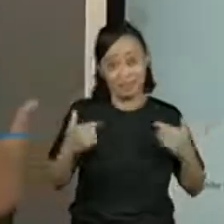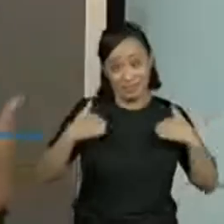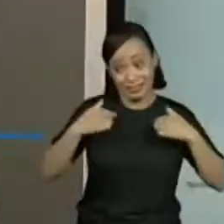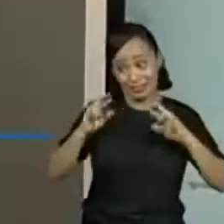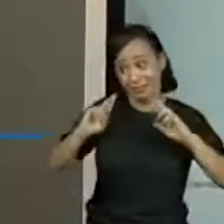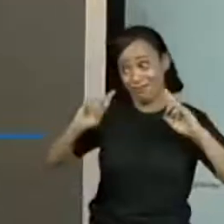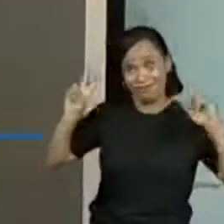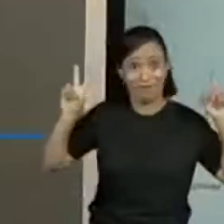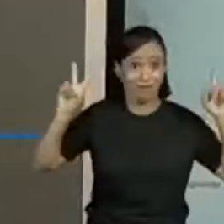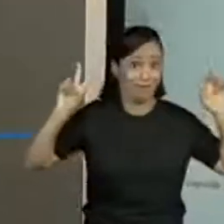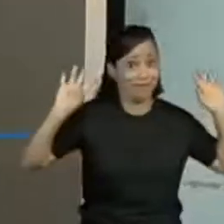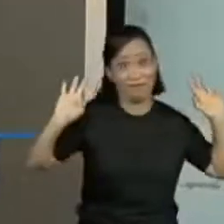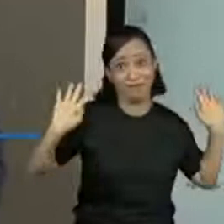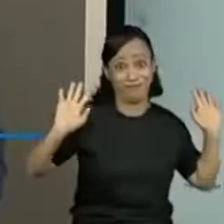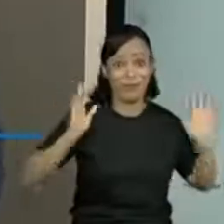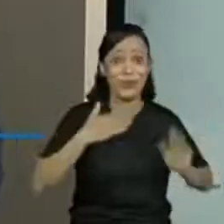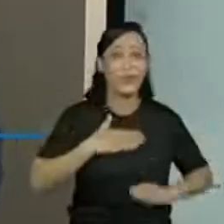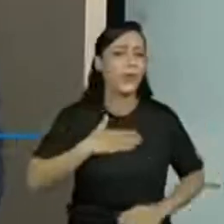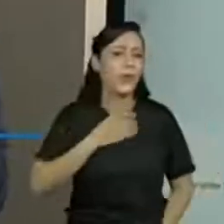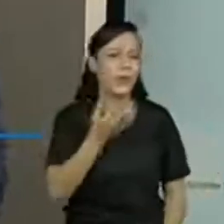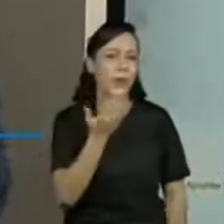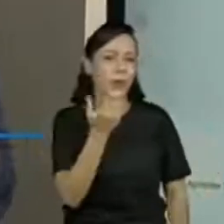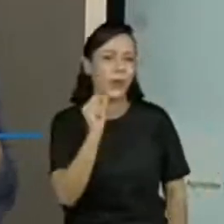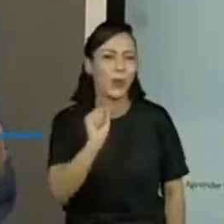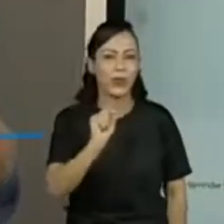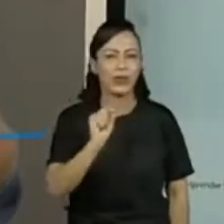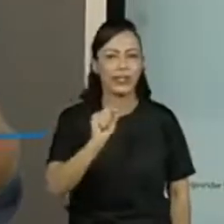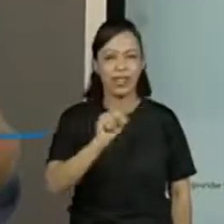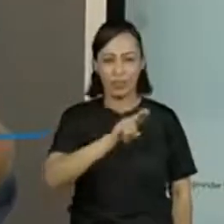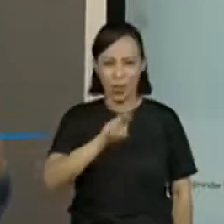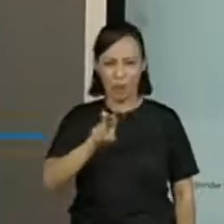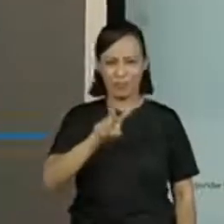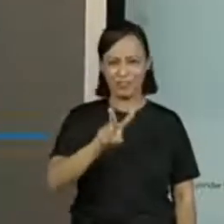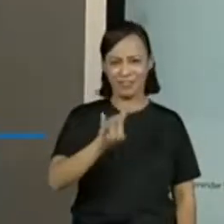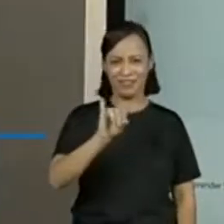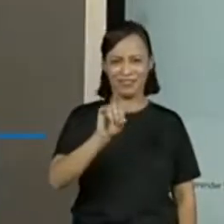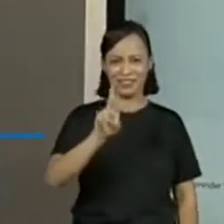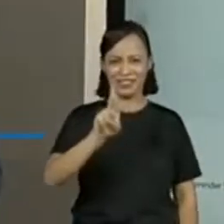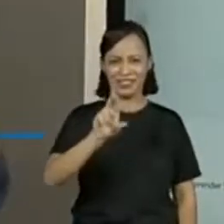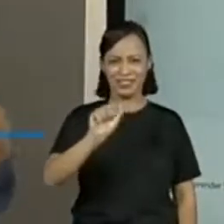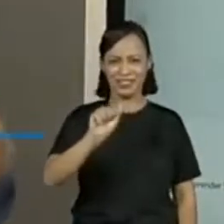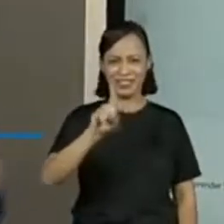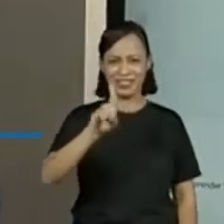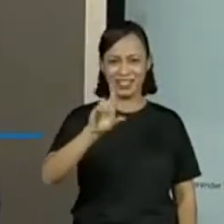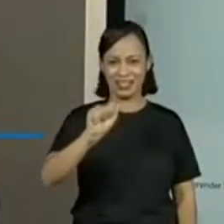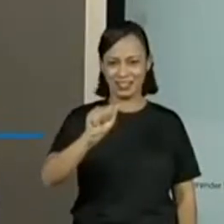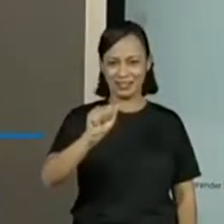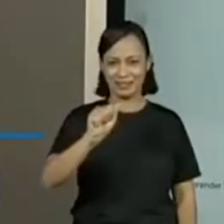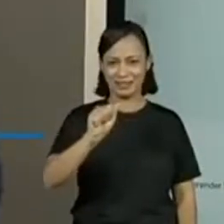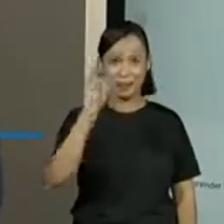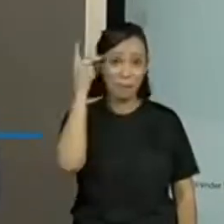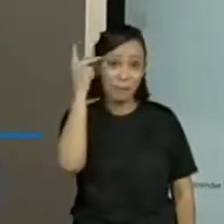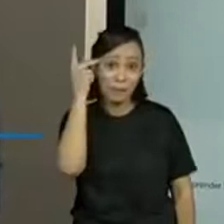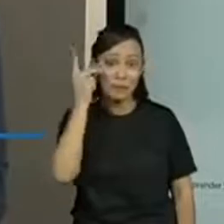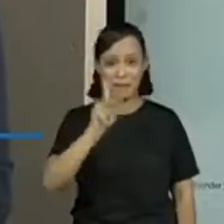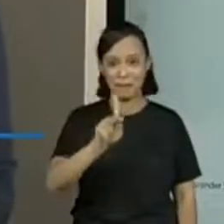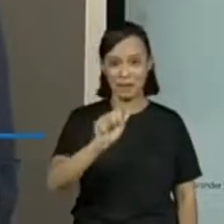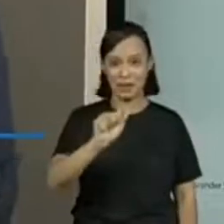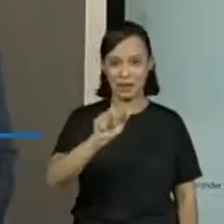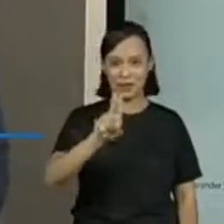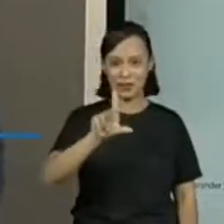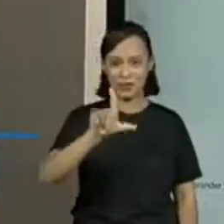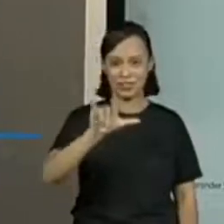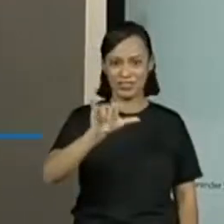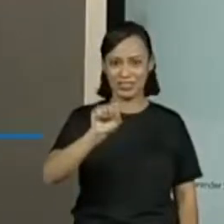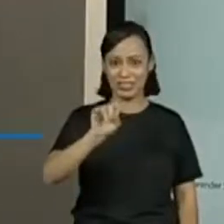não sou tão baixo assim e eu gosto de virado à paulista uma comida típica que nossa né tem a